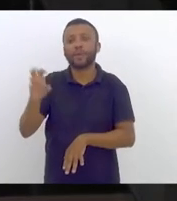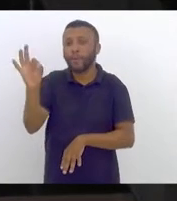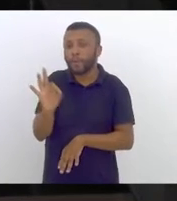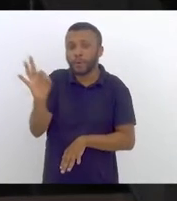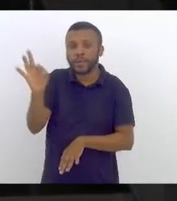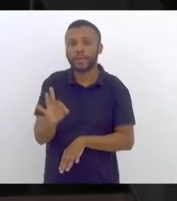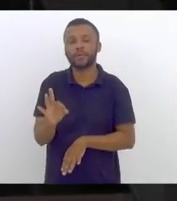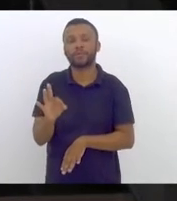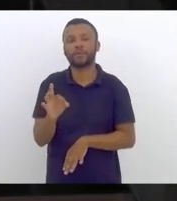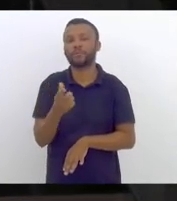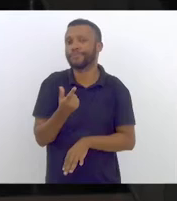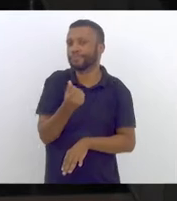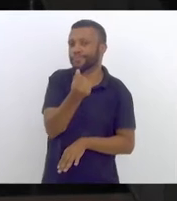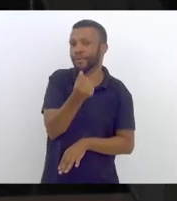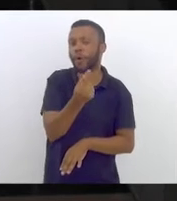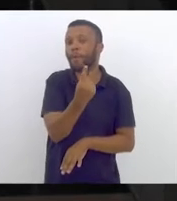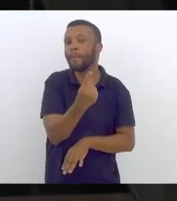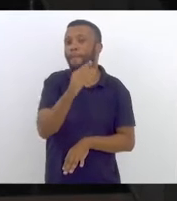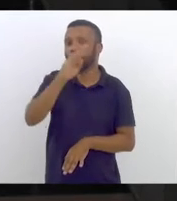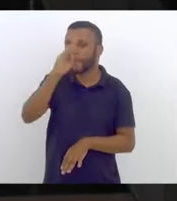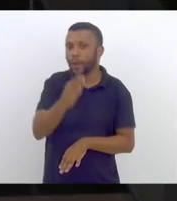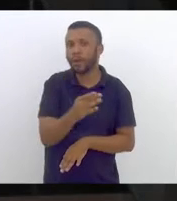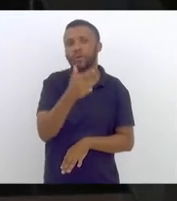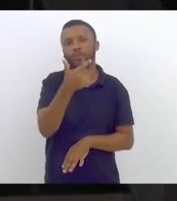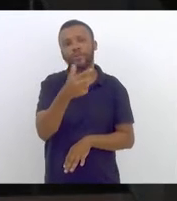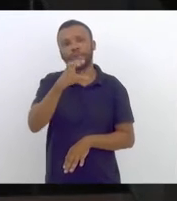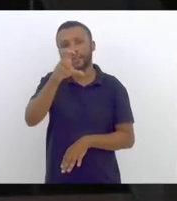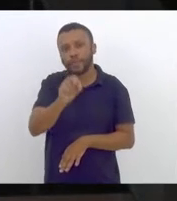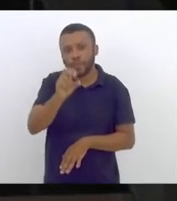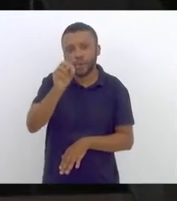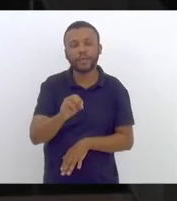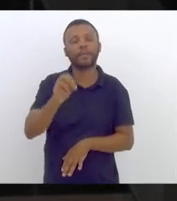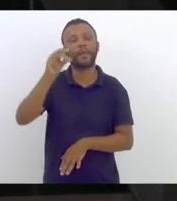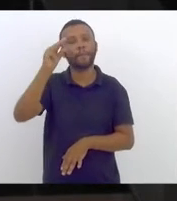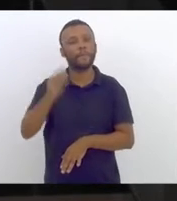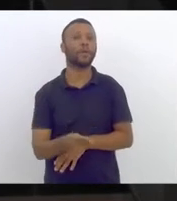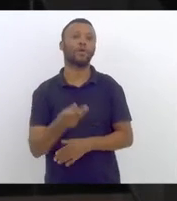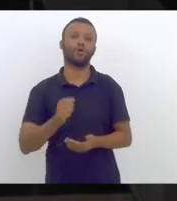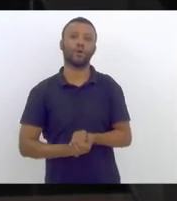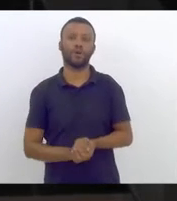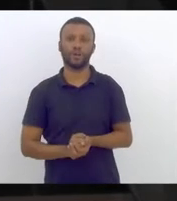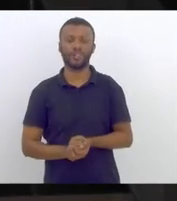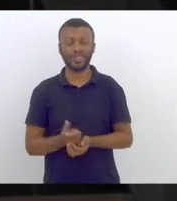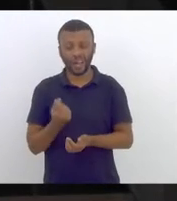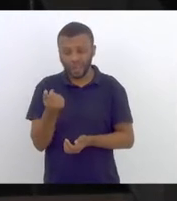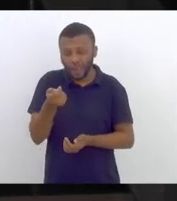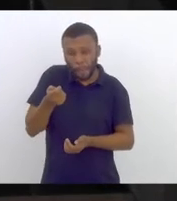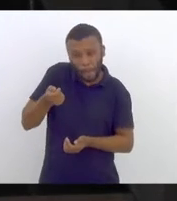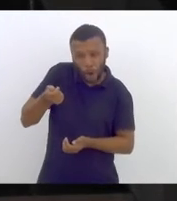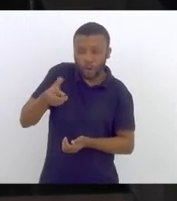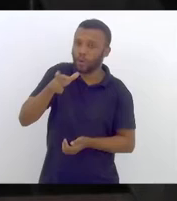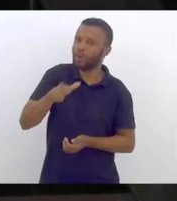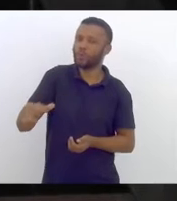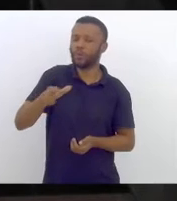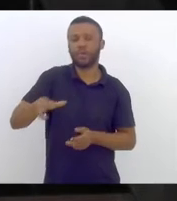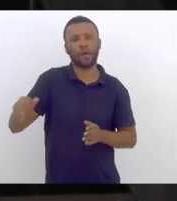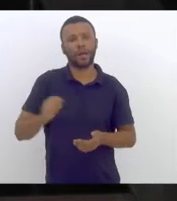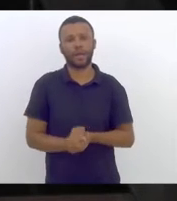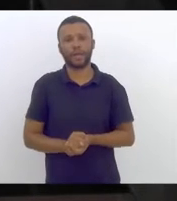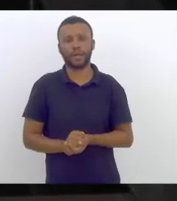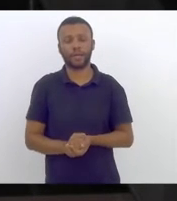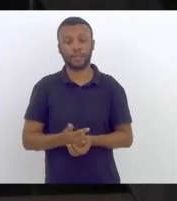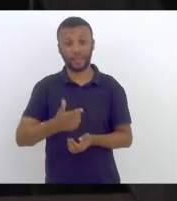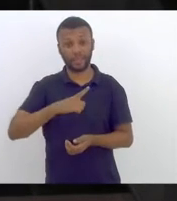Vão perder 1 bilhão 250. Não é pouco dinheiro. E não tem nenhuma voz